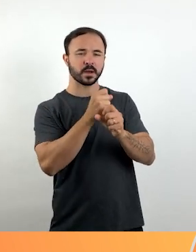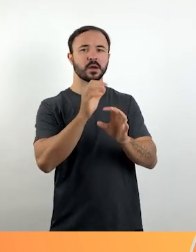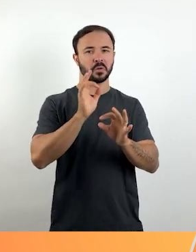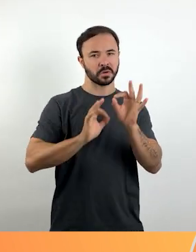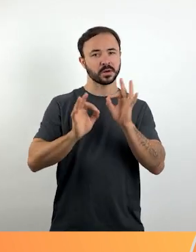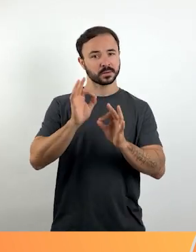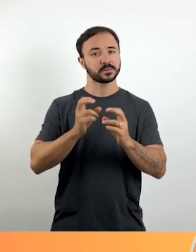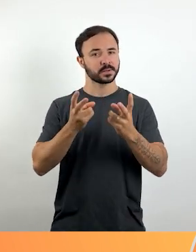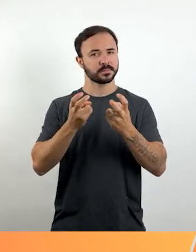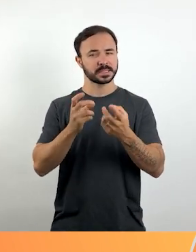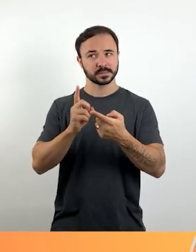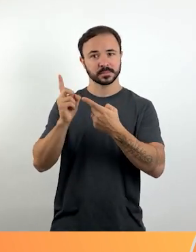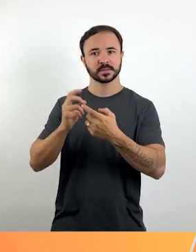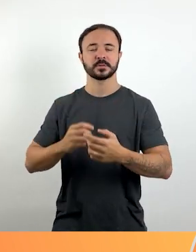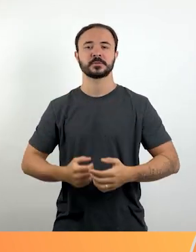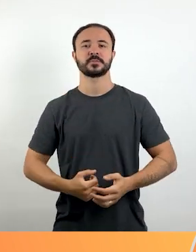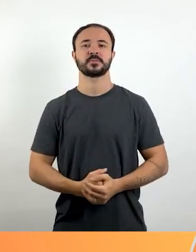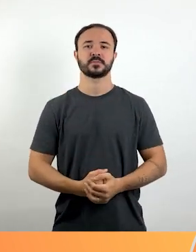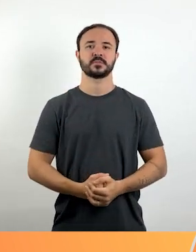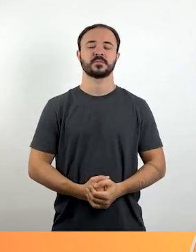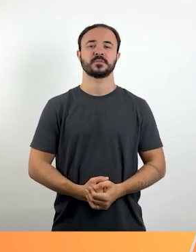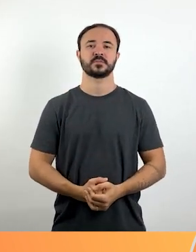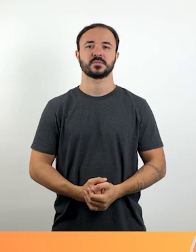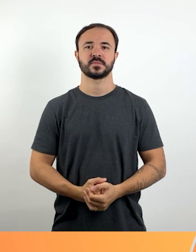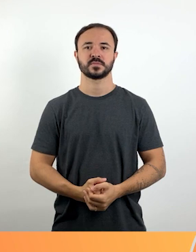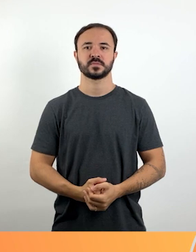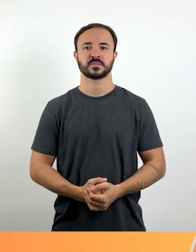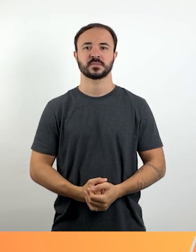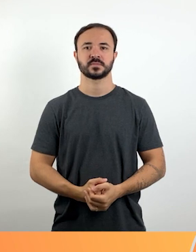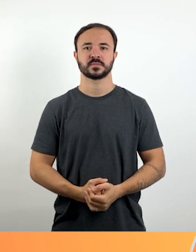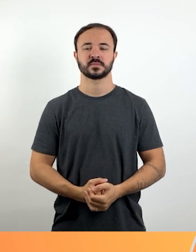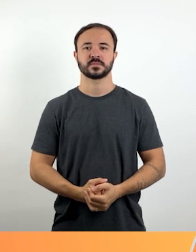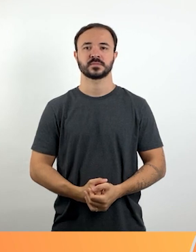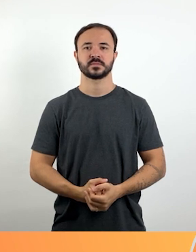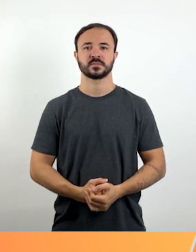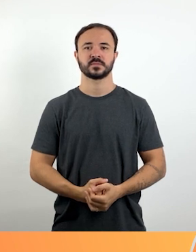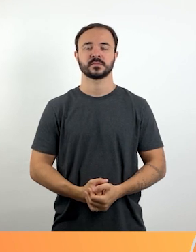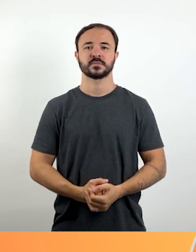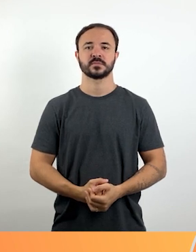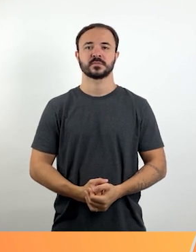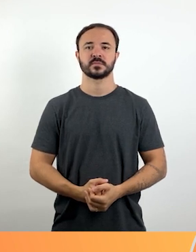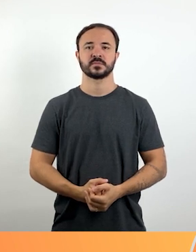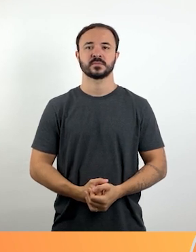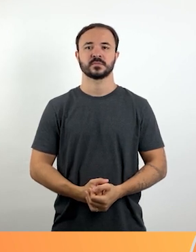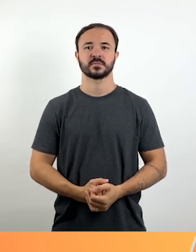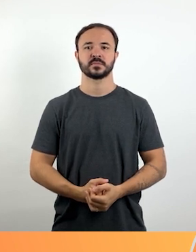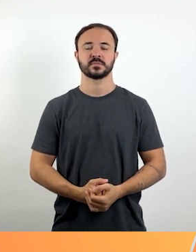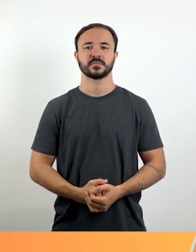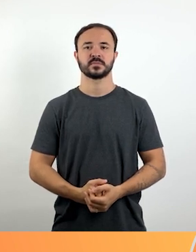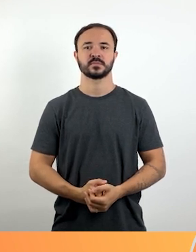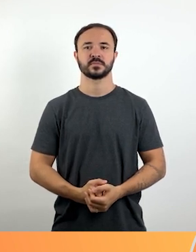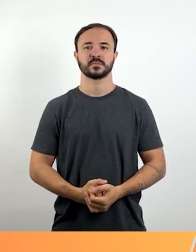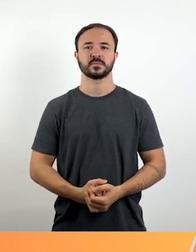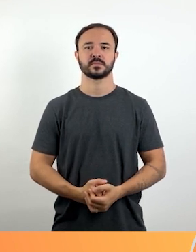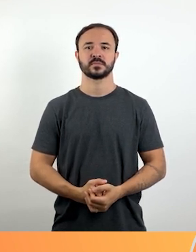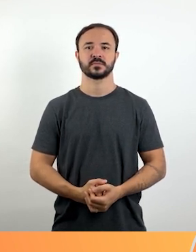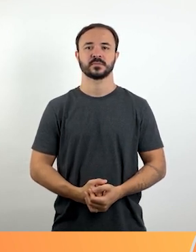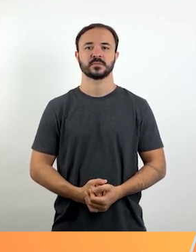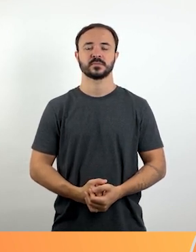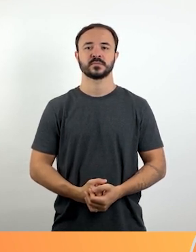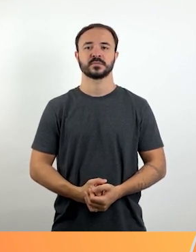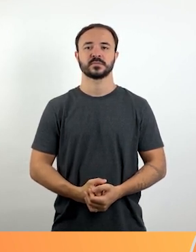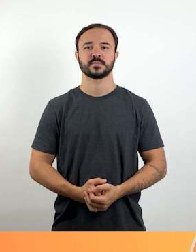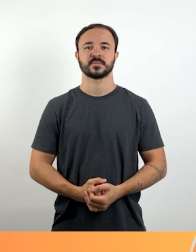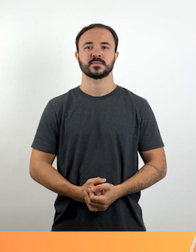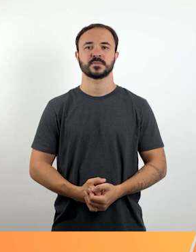1 sobre A ao quadrado mais 1 sobre B ao quadrado